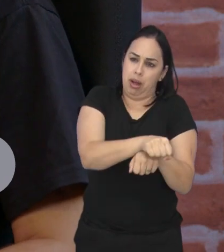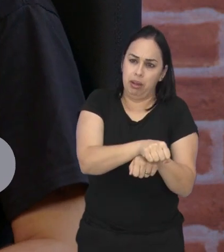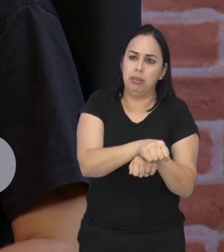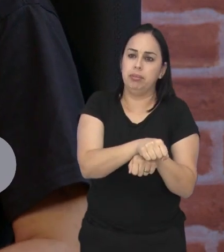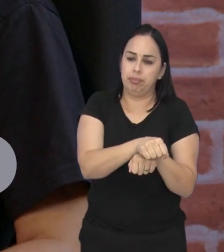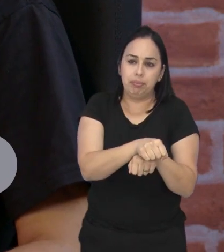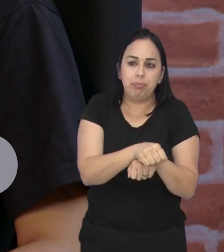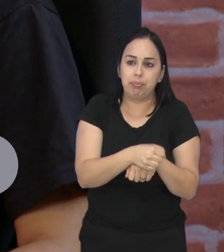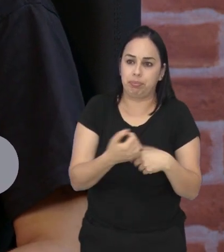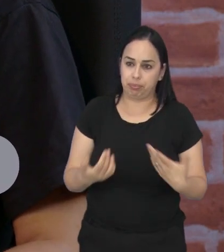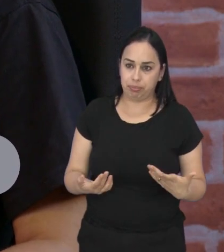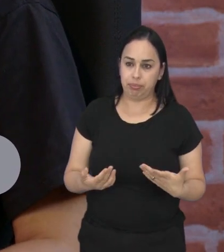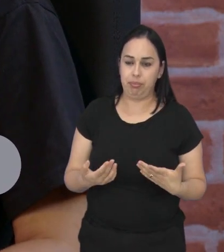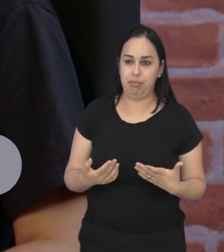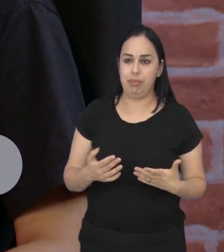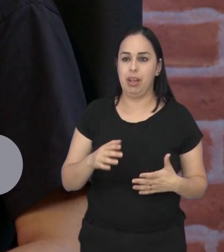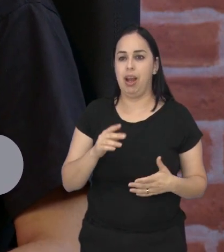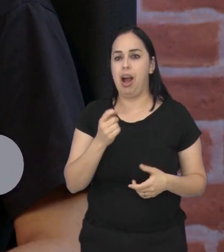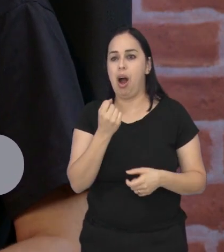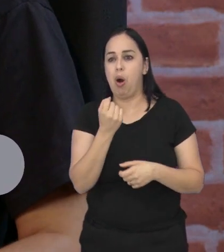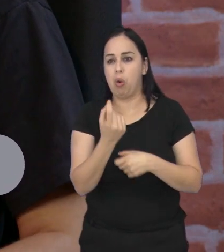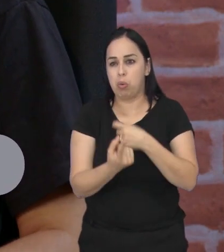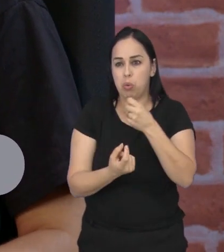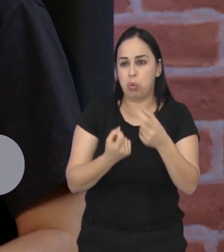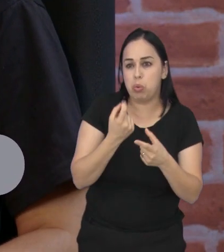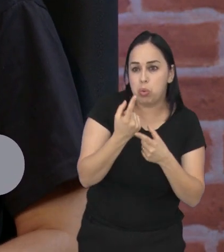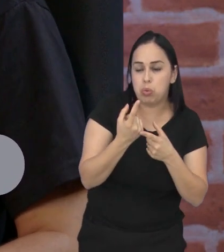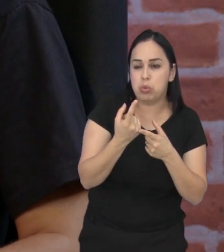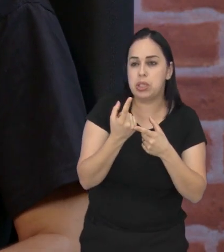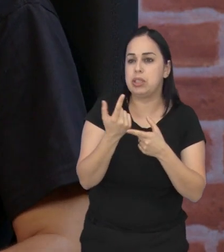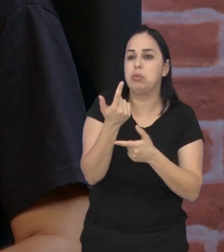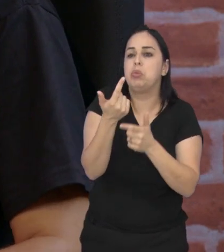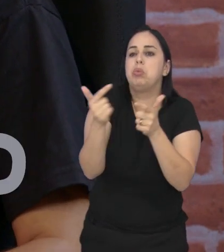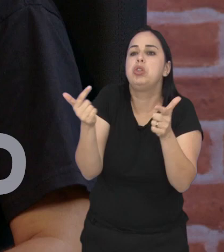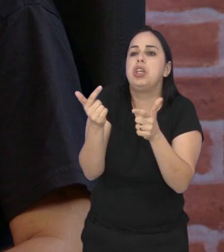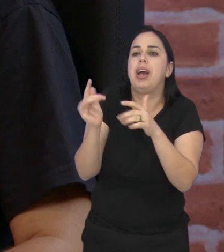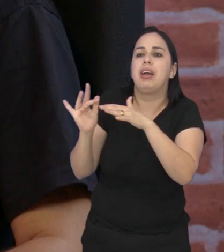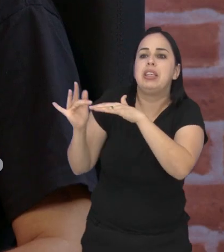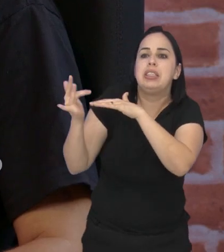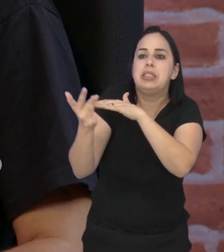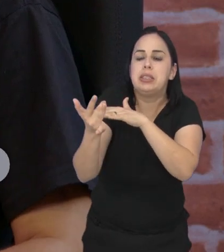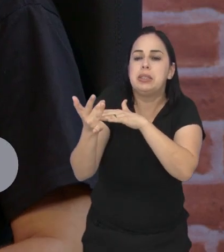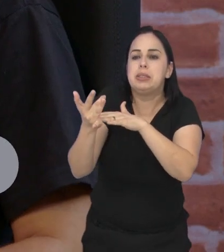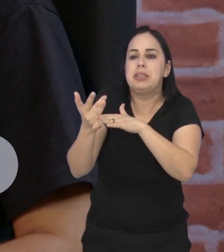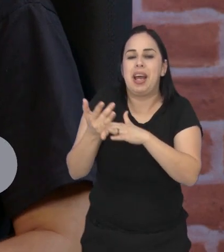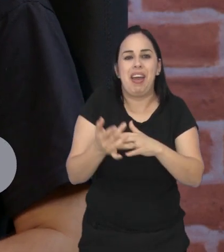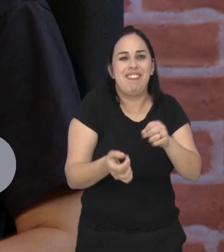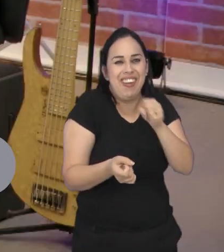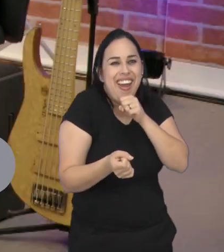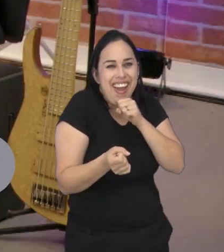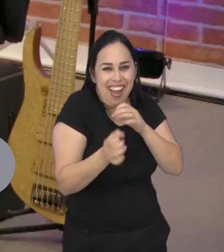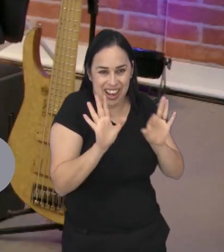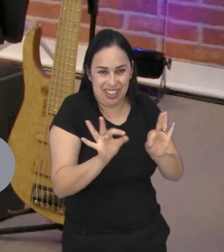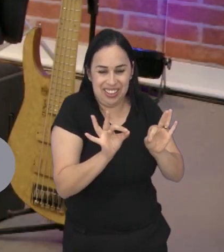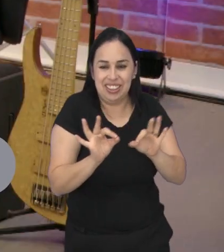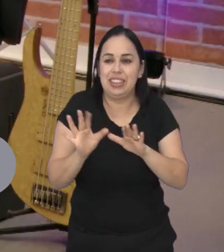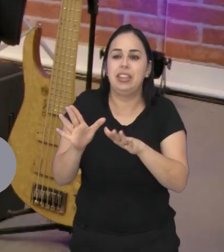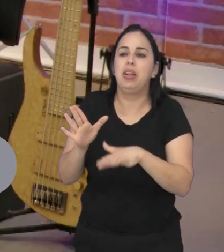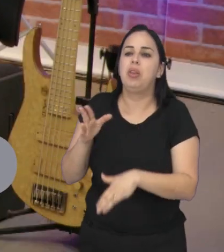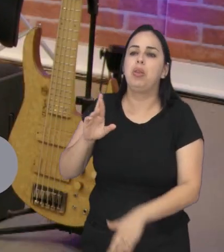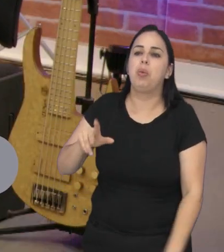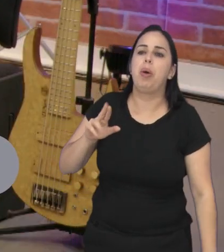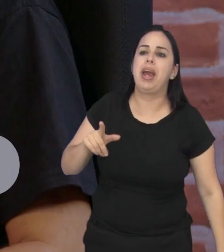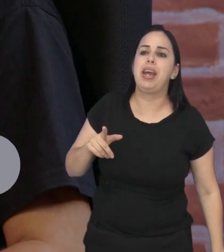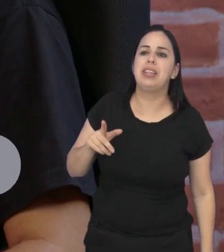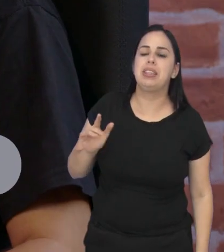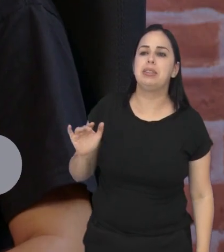às vezes alguns músicos que não tinham muita interação com rede social, sabe? Aquela coisa... Muito tiozão mesmo, mano. Tem cara mas assim, não é o tiozão